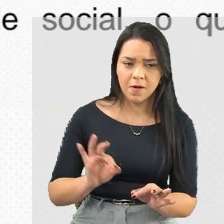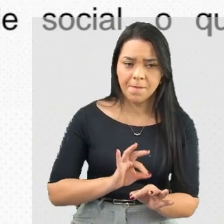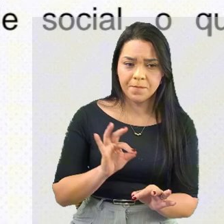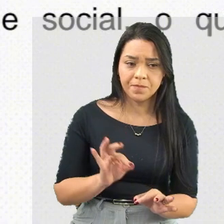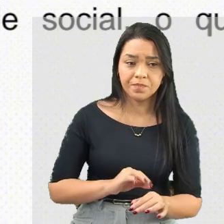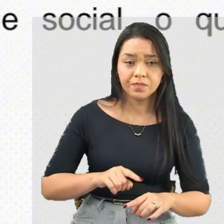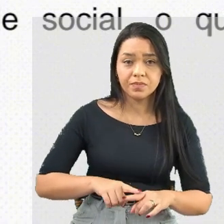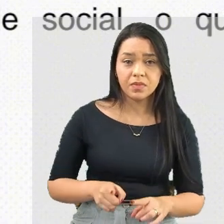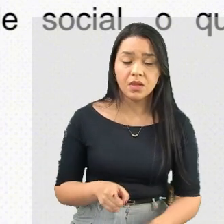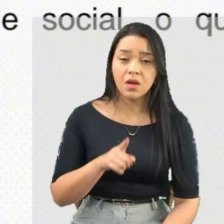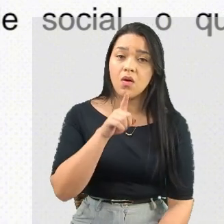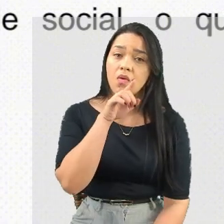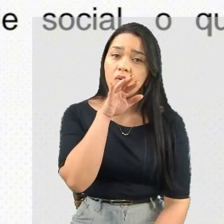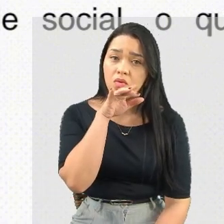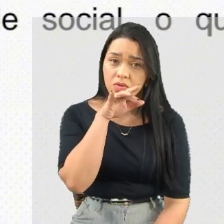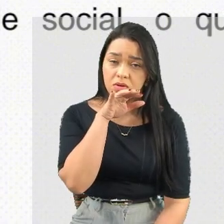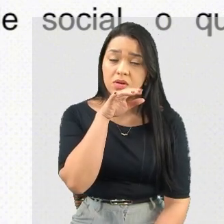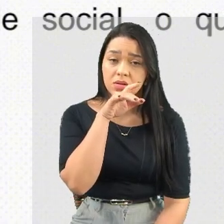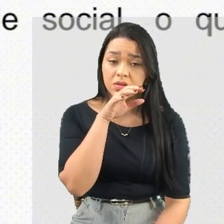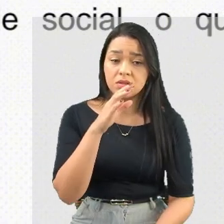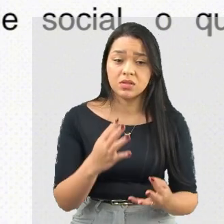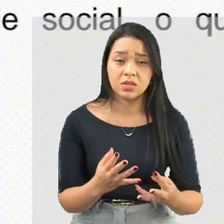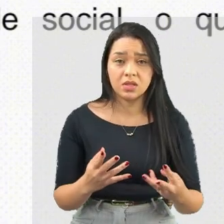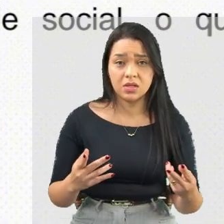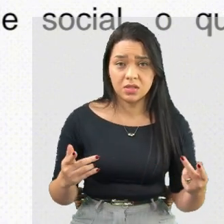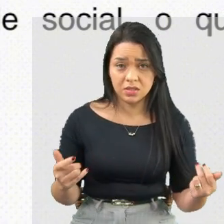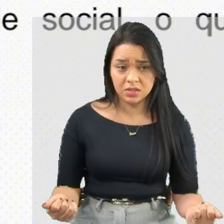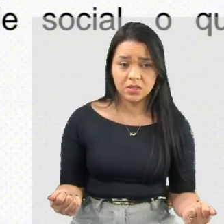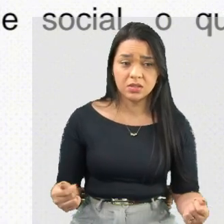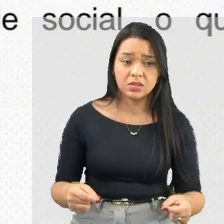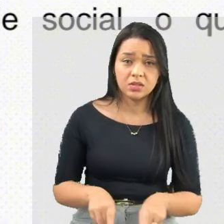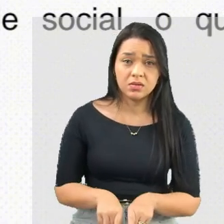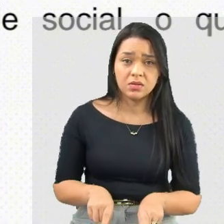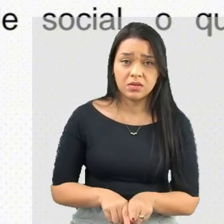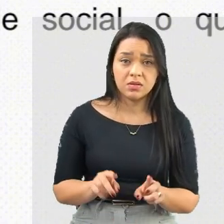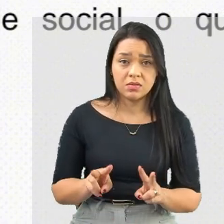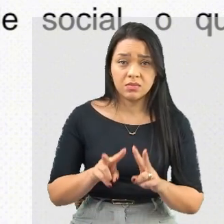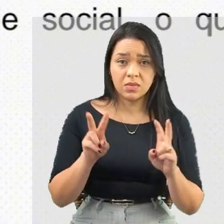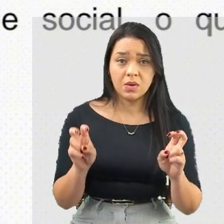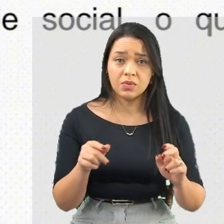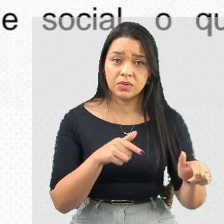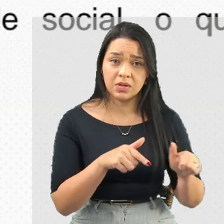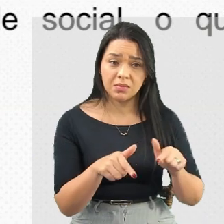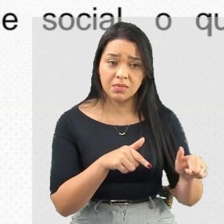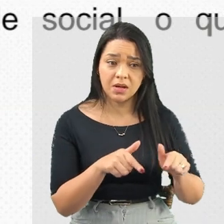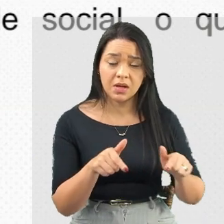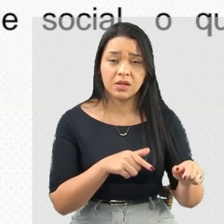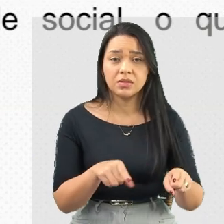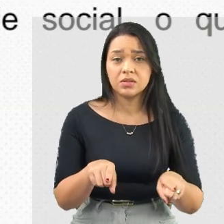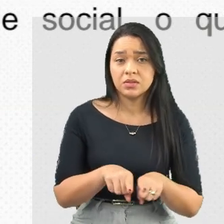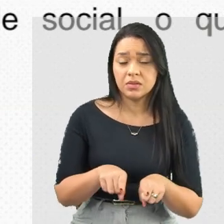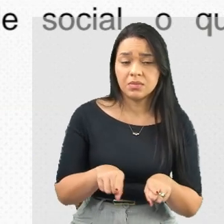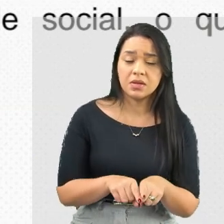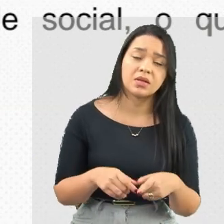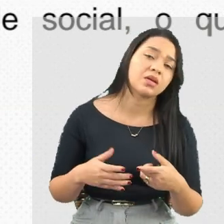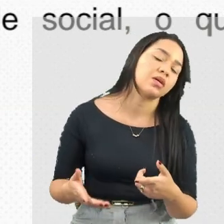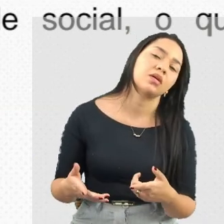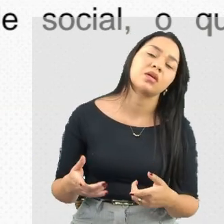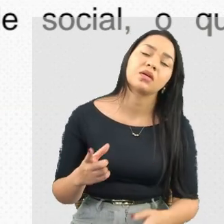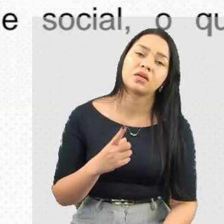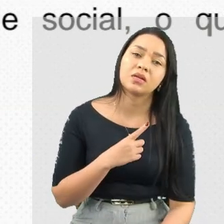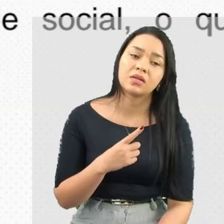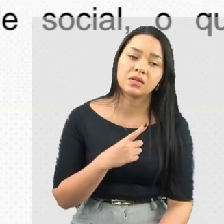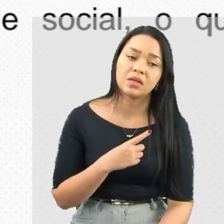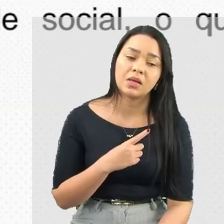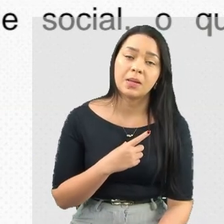altamente insalubres, degradantes, né, tanto em termos de condição de trabalho como em termos de jornada de trabalho e